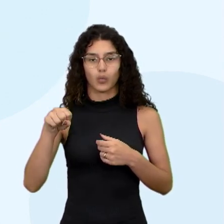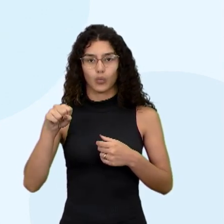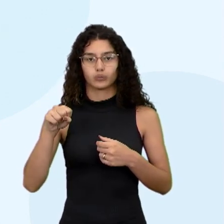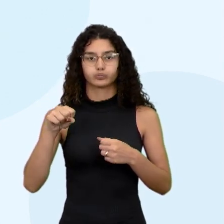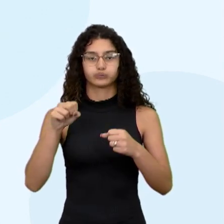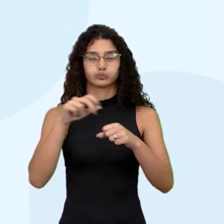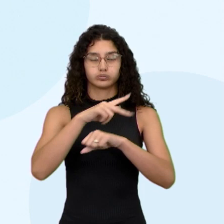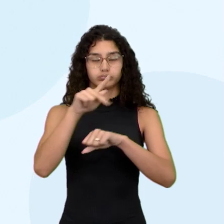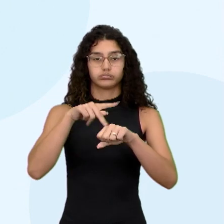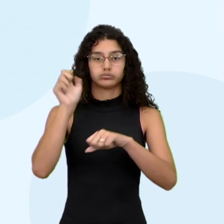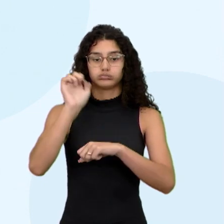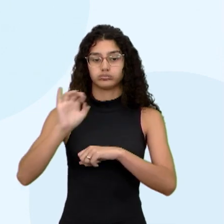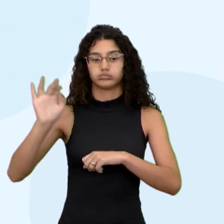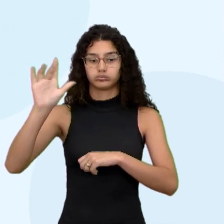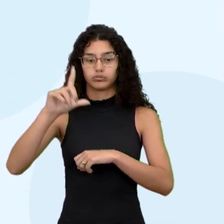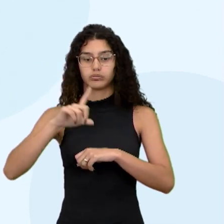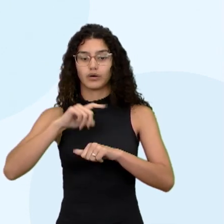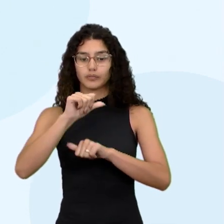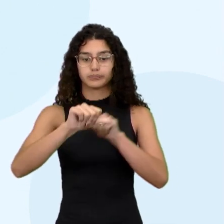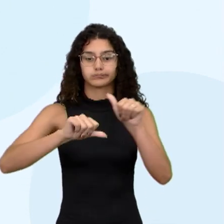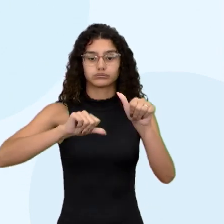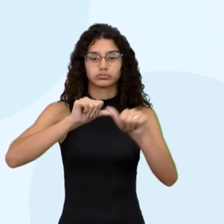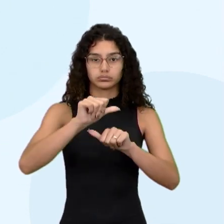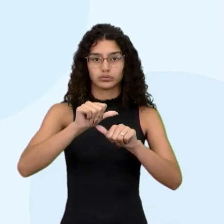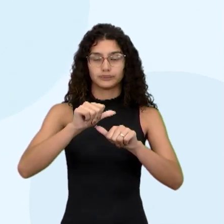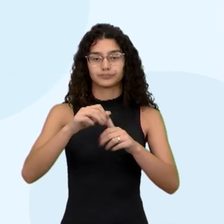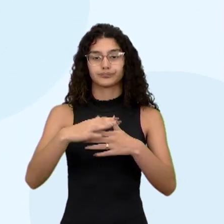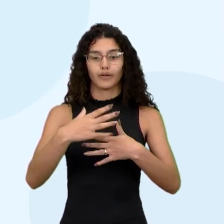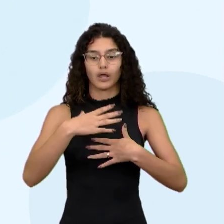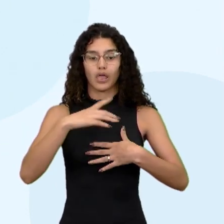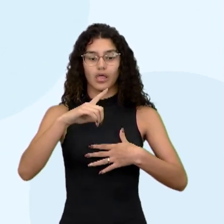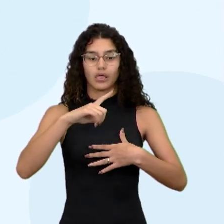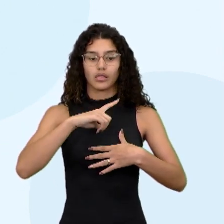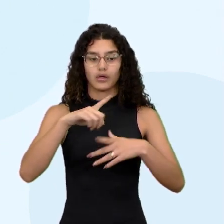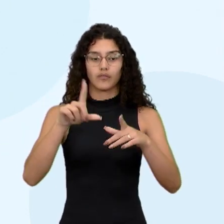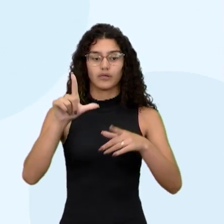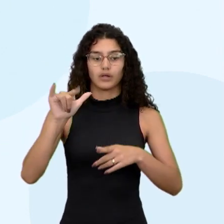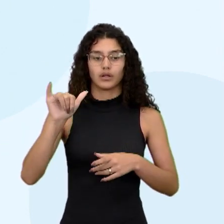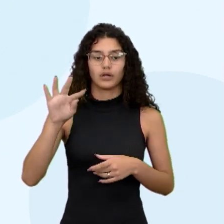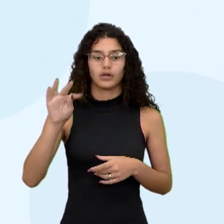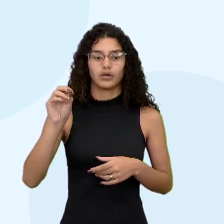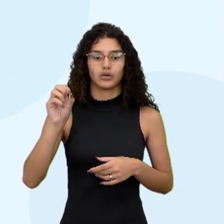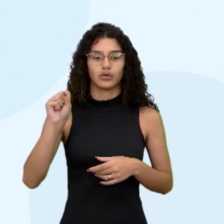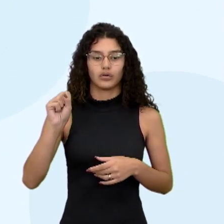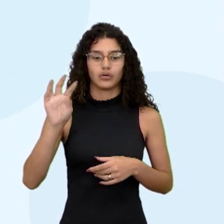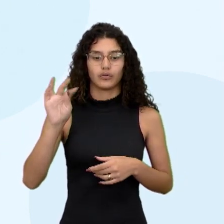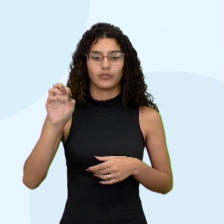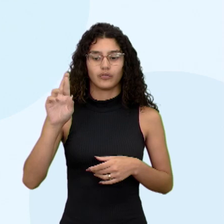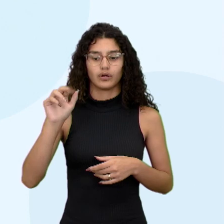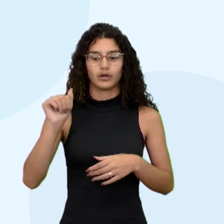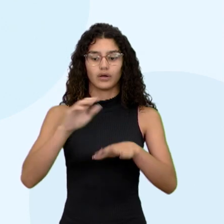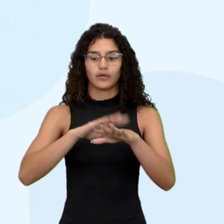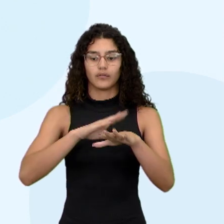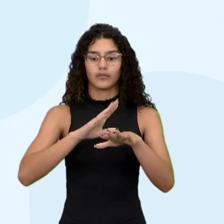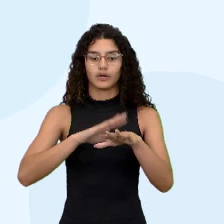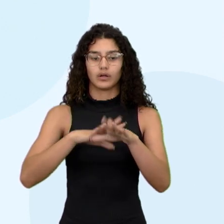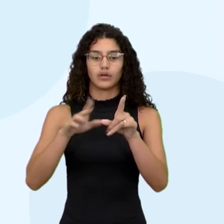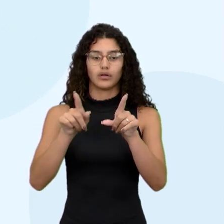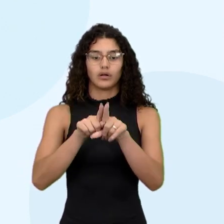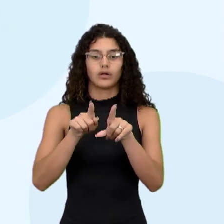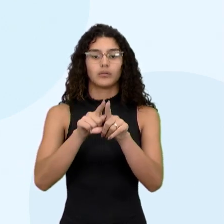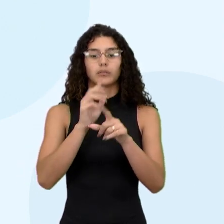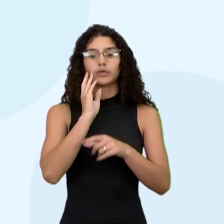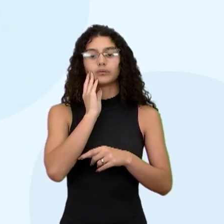de transição em que o oxigênio se acumulou na litosfera, né, formando aí óxidos, principalmente de